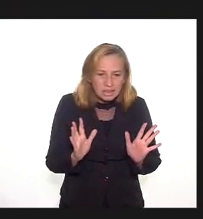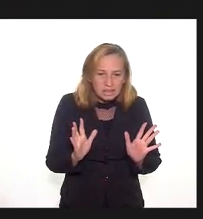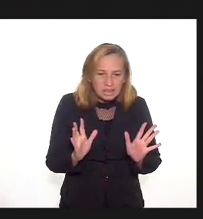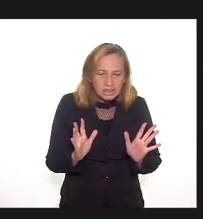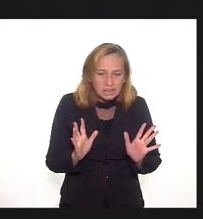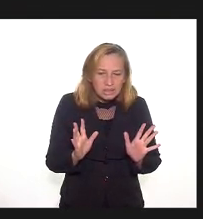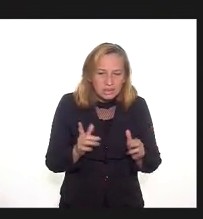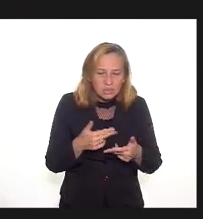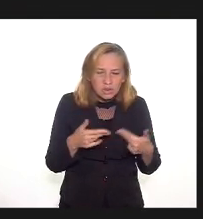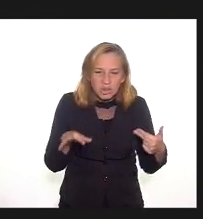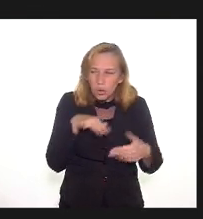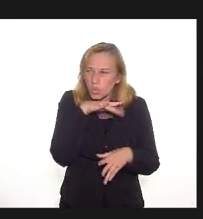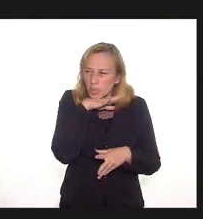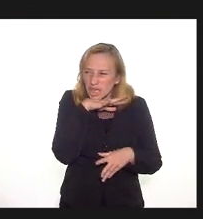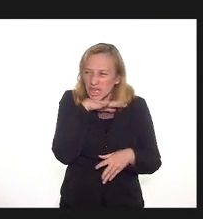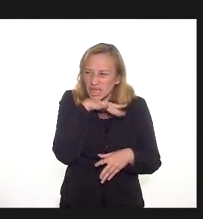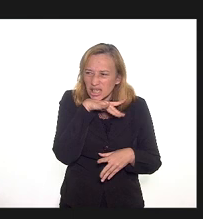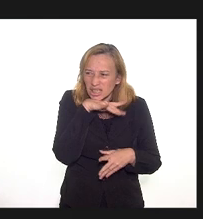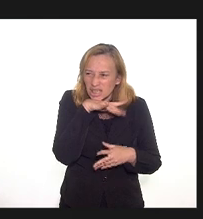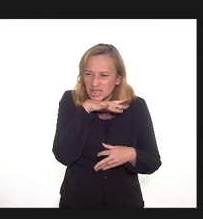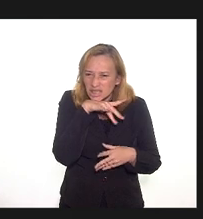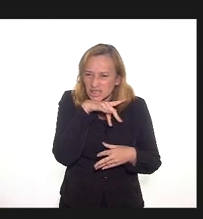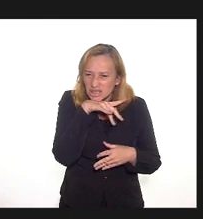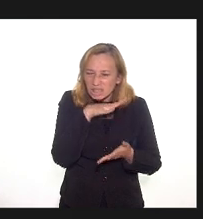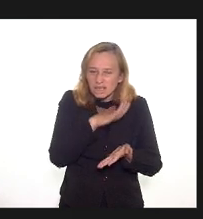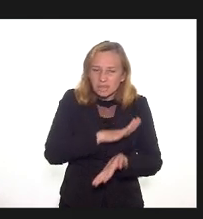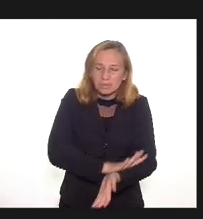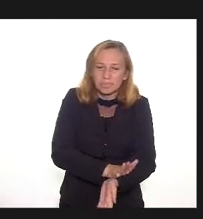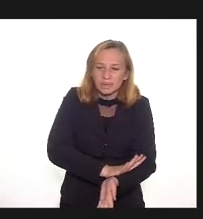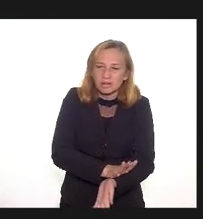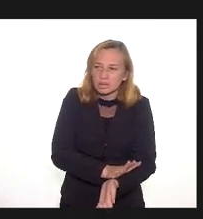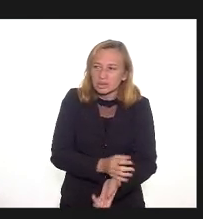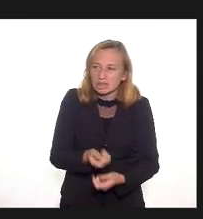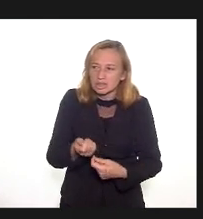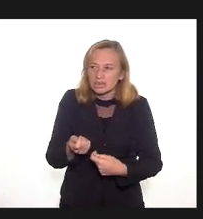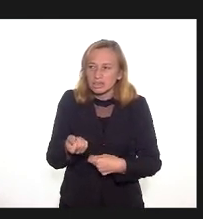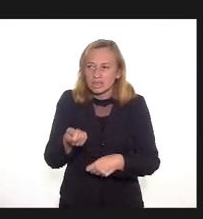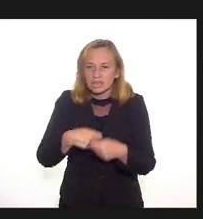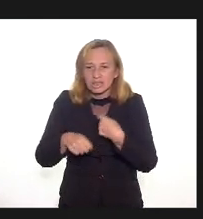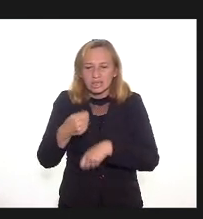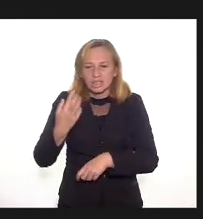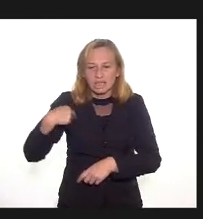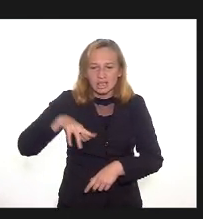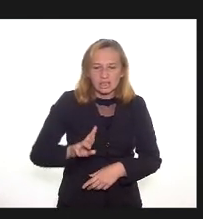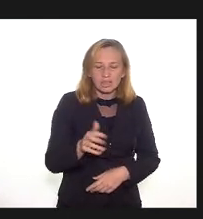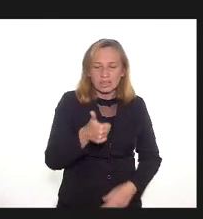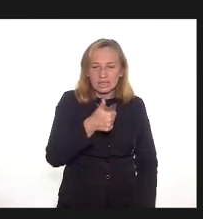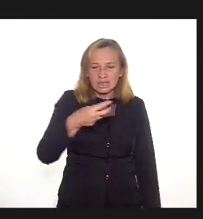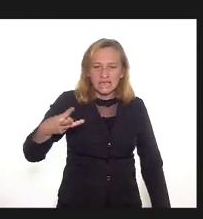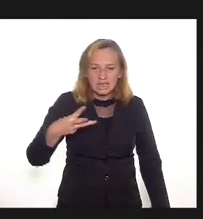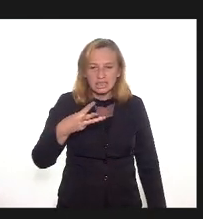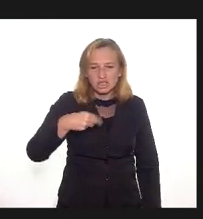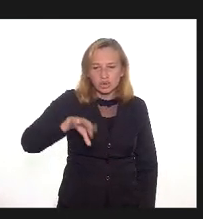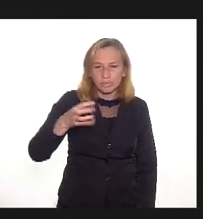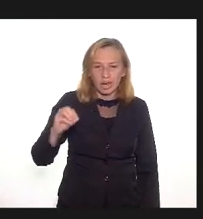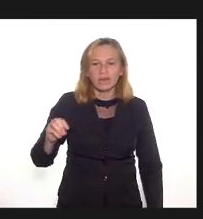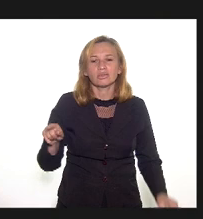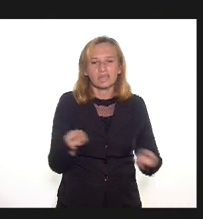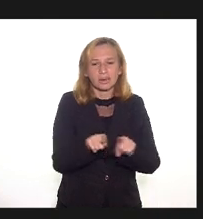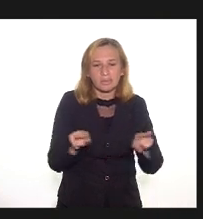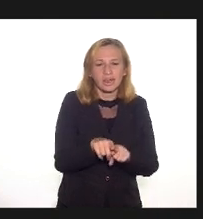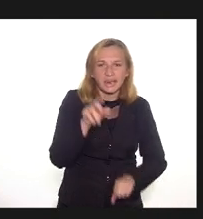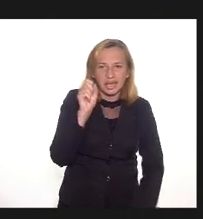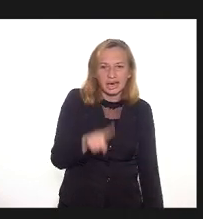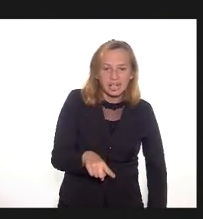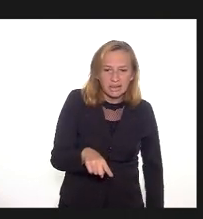ruim negativa de discriminação econômica e religiosa 13 de maio também é